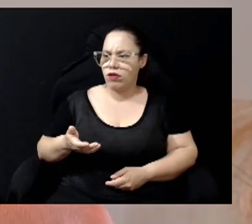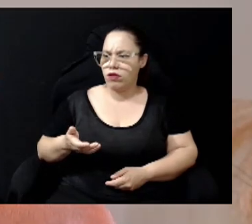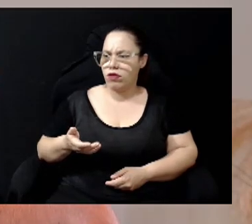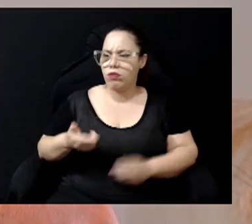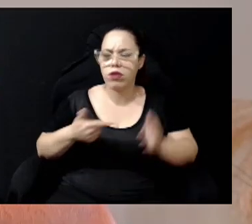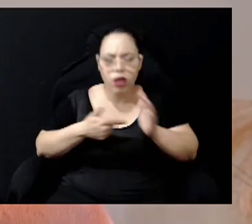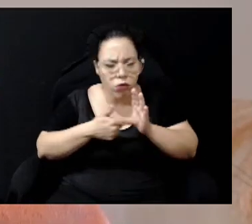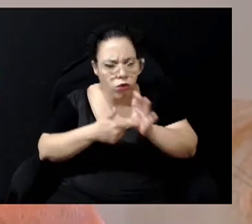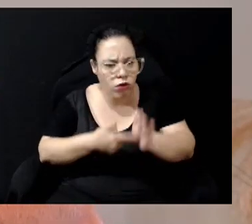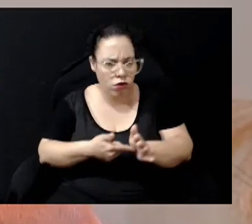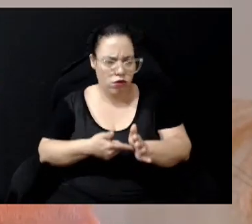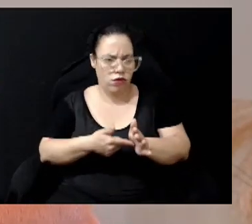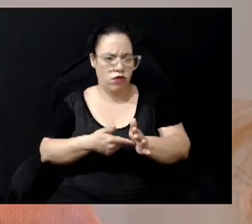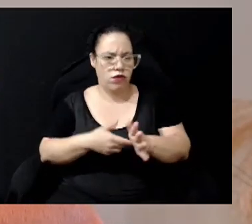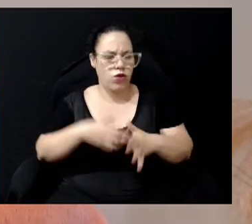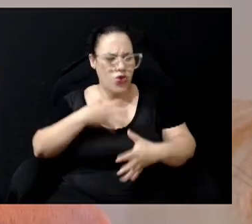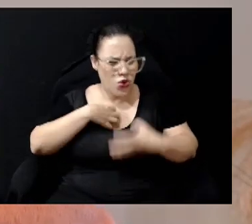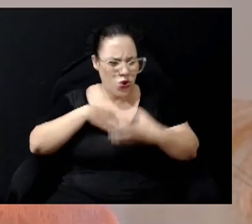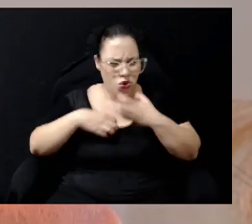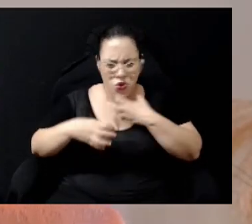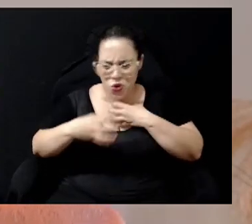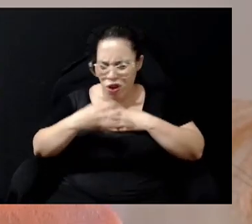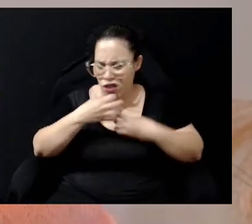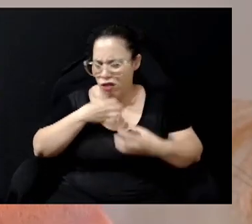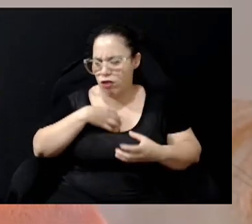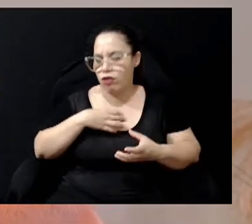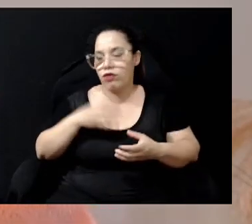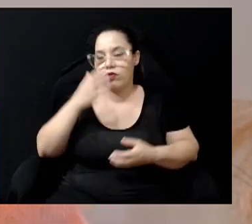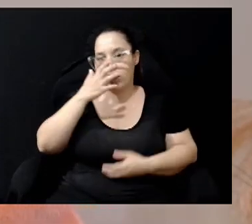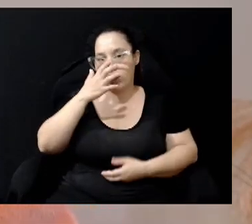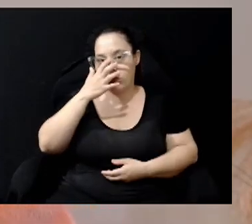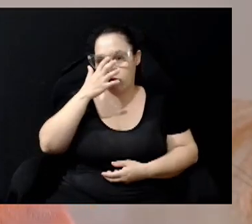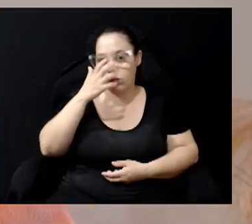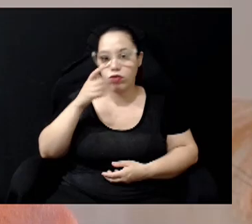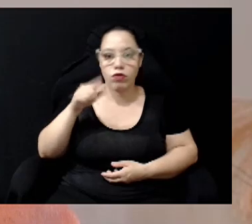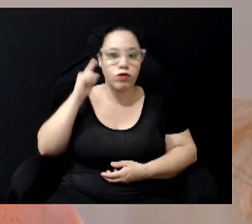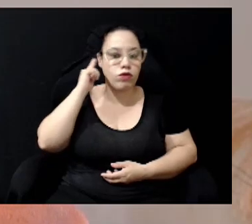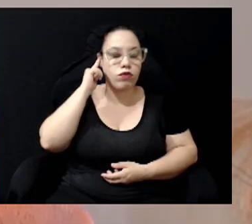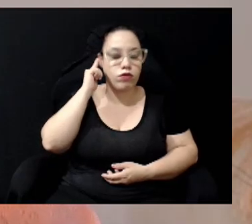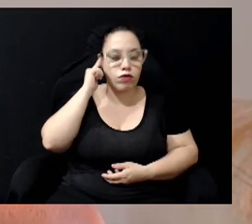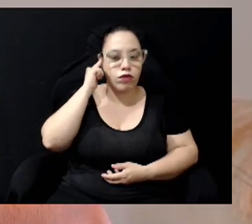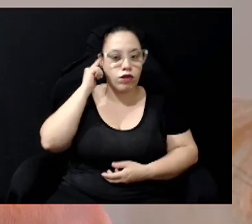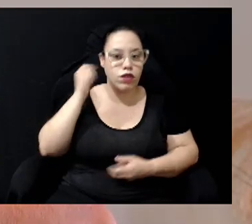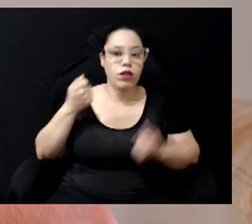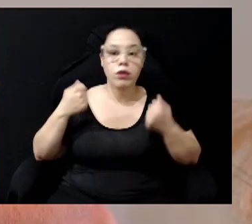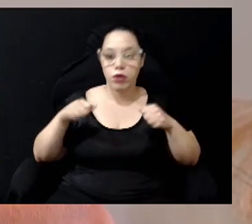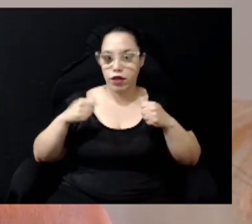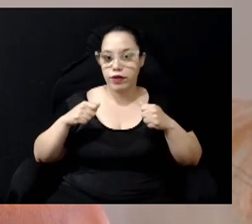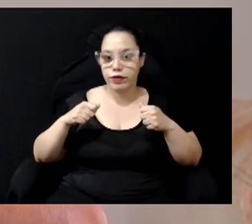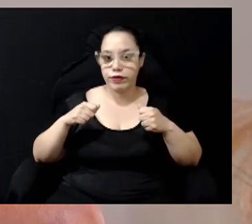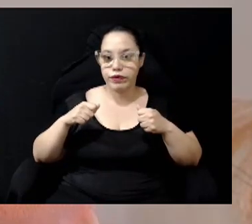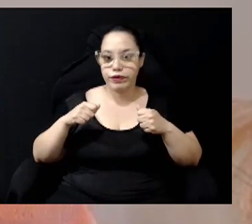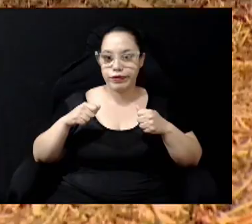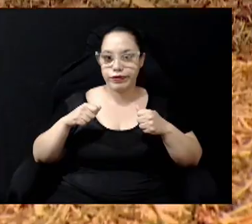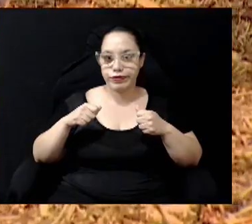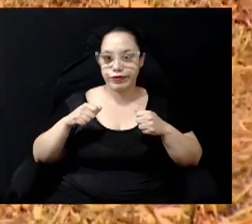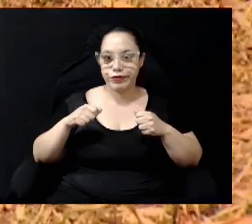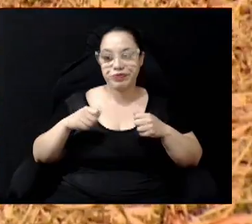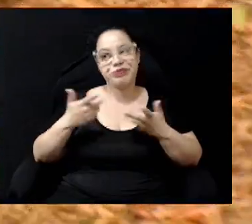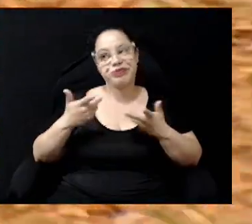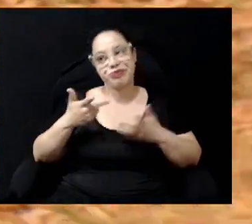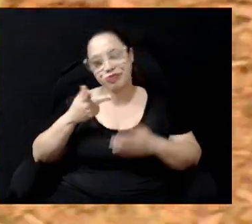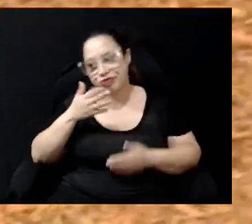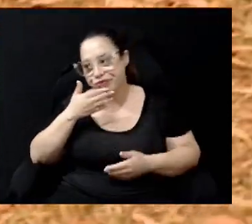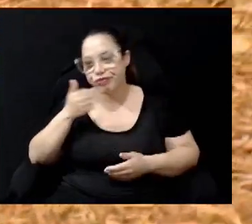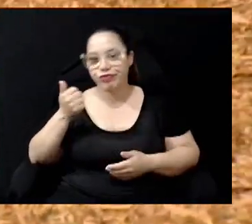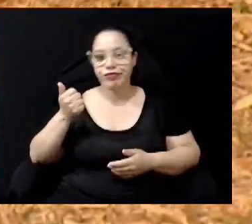grande ansiedade. Então, a gente falou, tem alguma coisa aqui que precisa tomar providência. Aí,